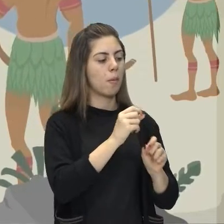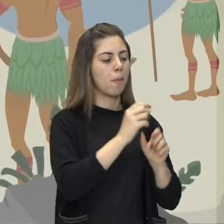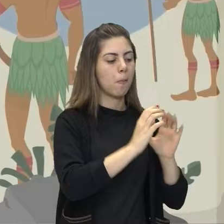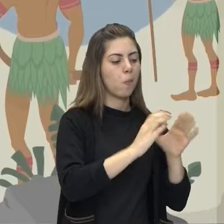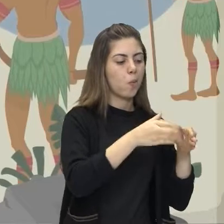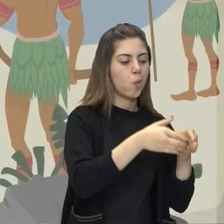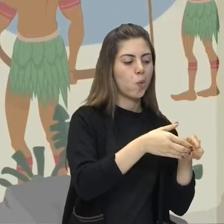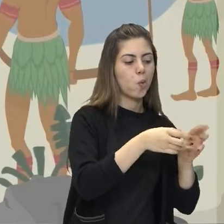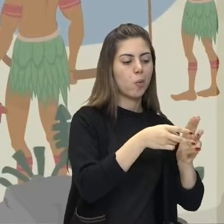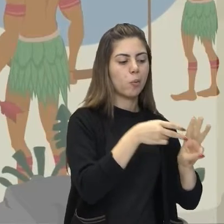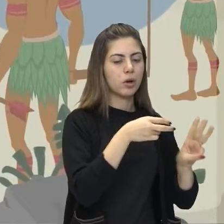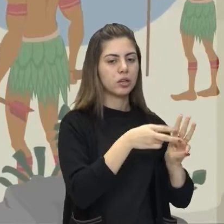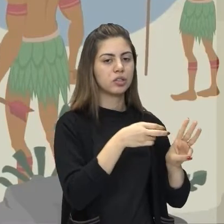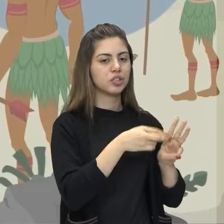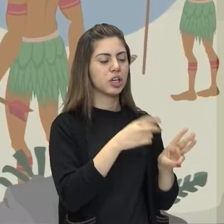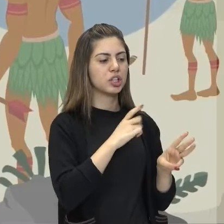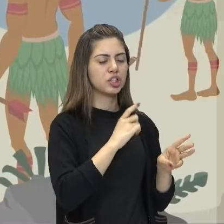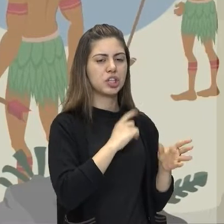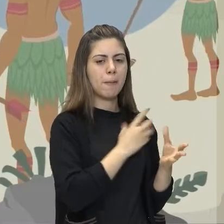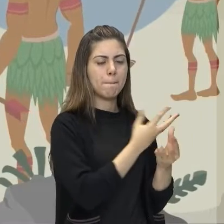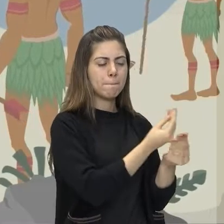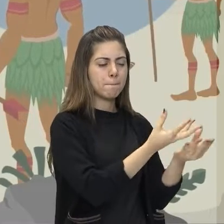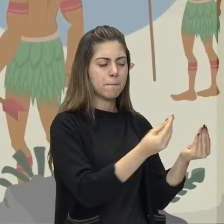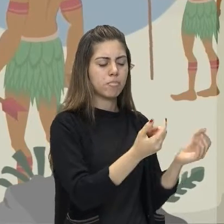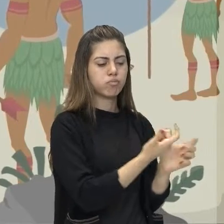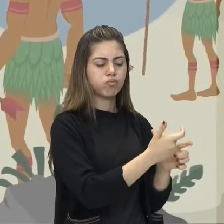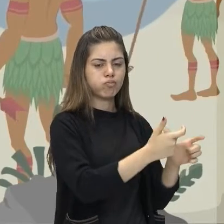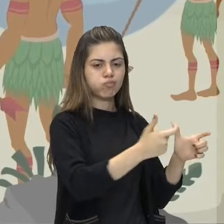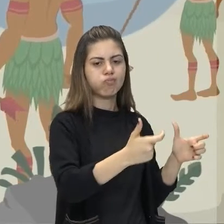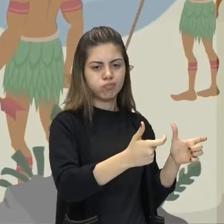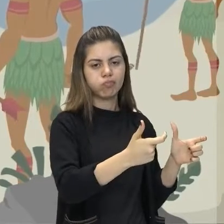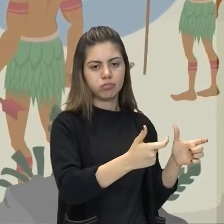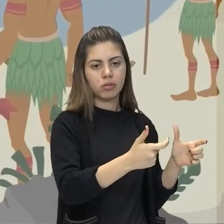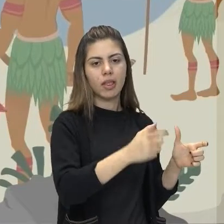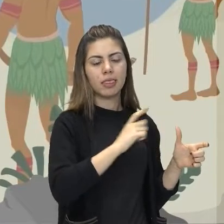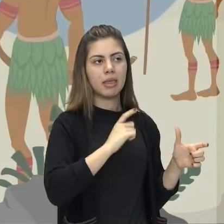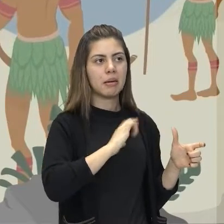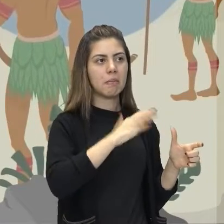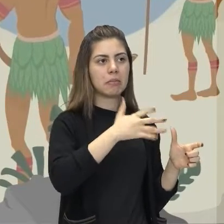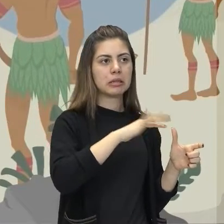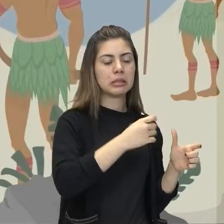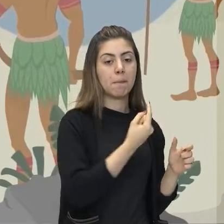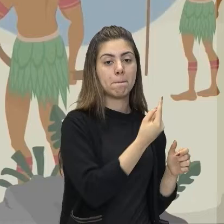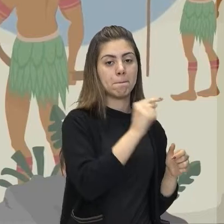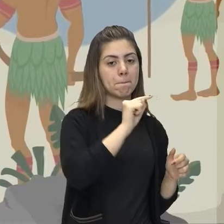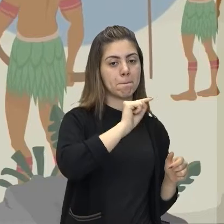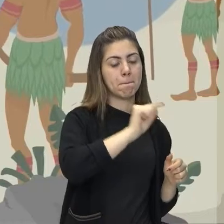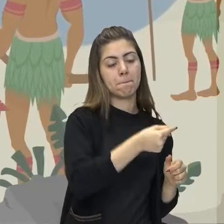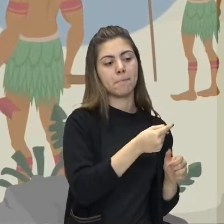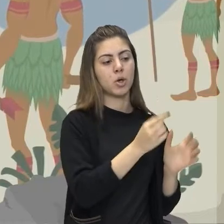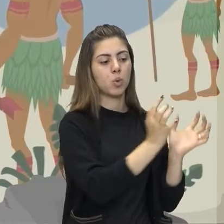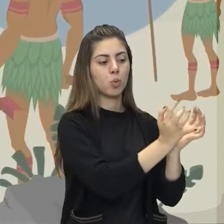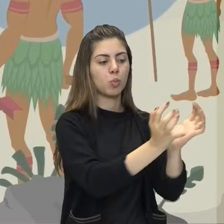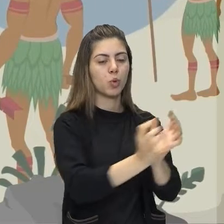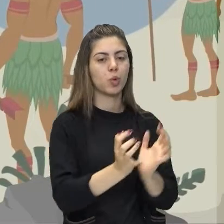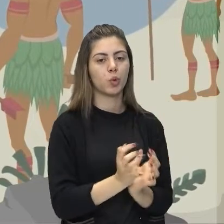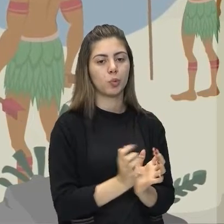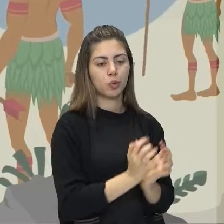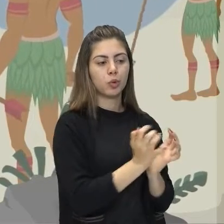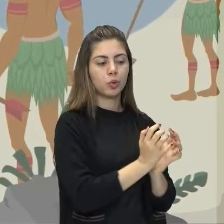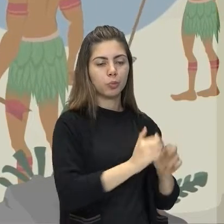que contava com milhões de indivíduos distribuídos entre mais de 1000 grupos étnicos, que